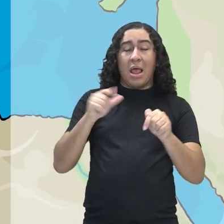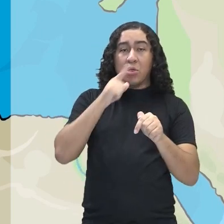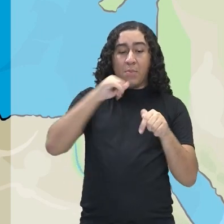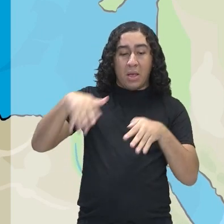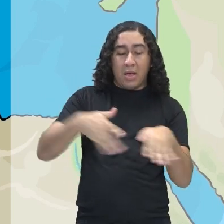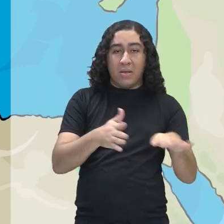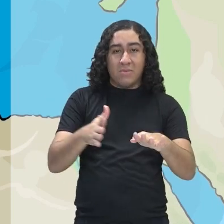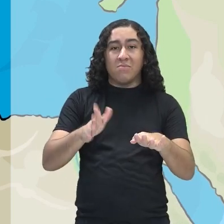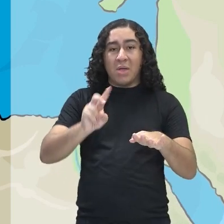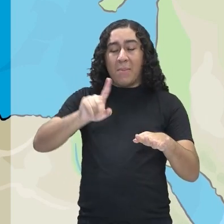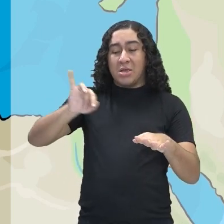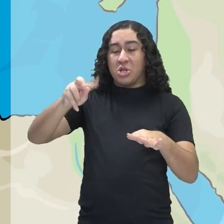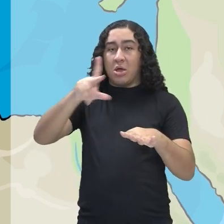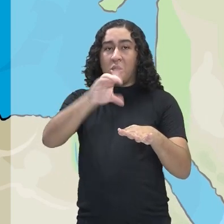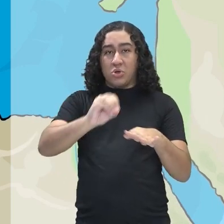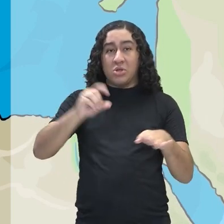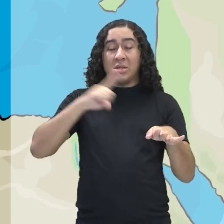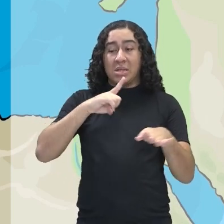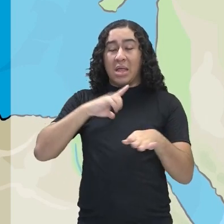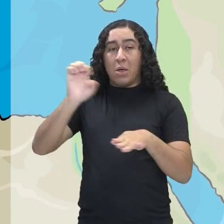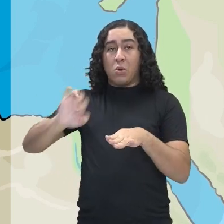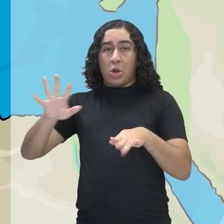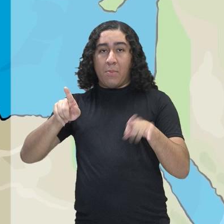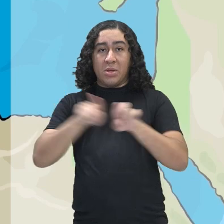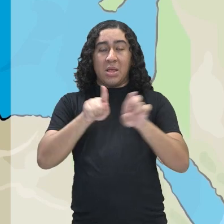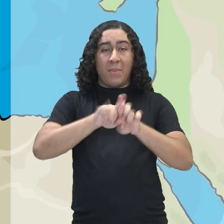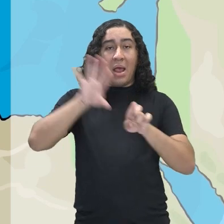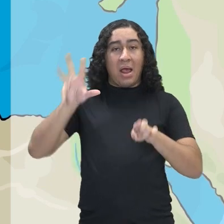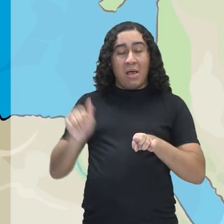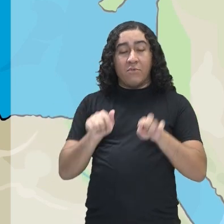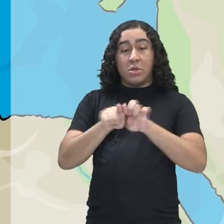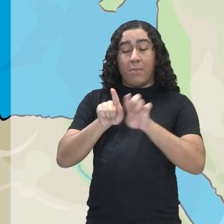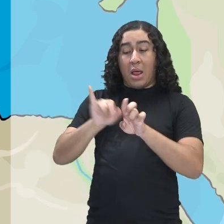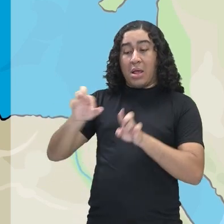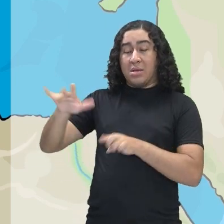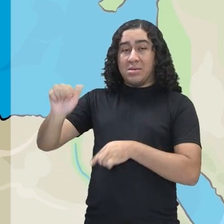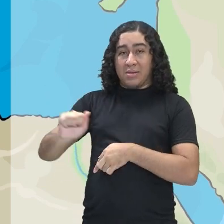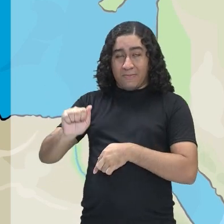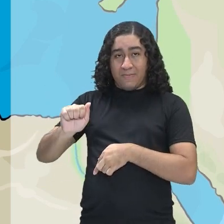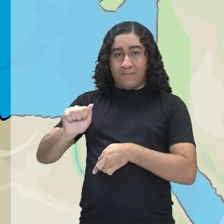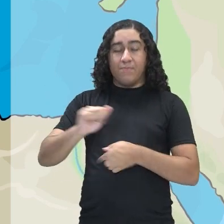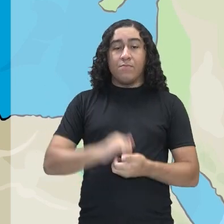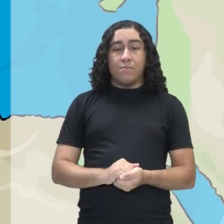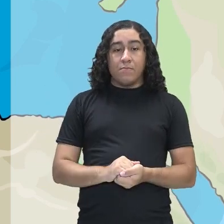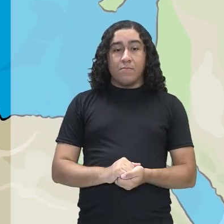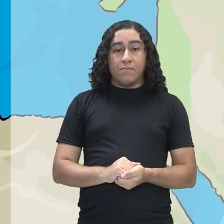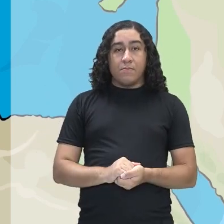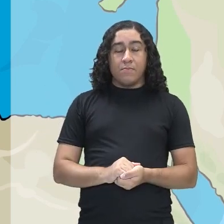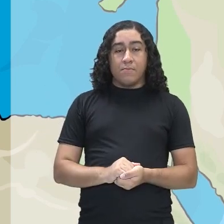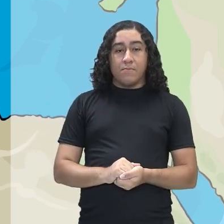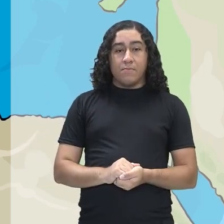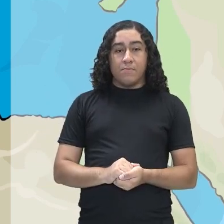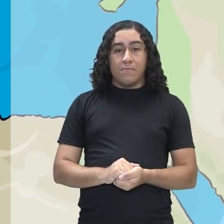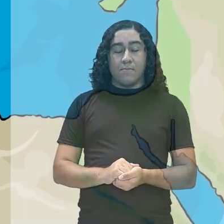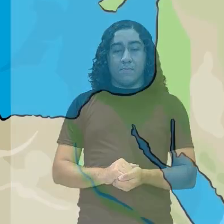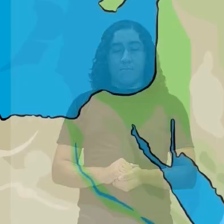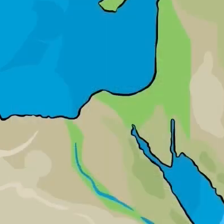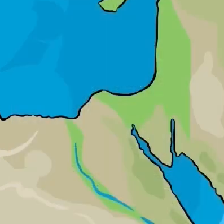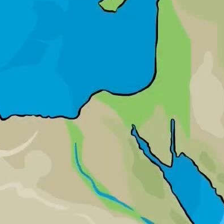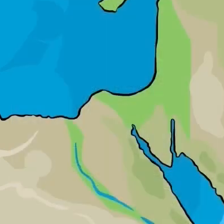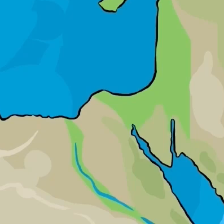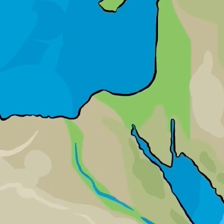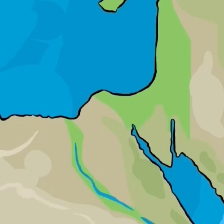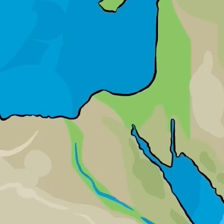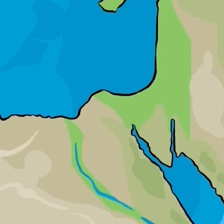um mar que liga a Europa com a África e a Ásia. Em barcos sem nenhuma segurança e com uma quantidade de